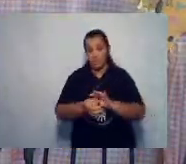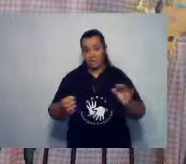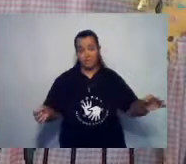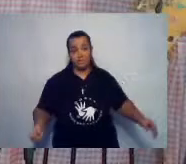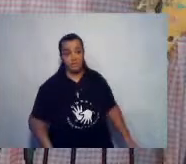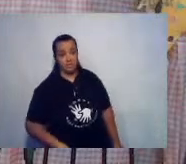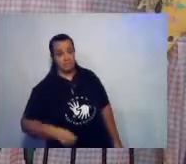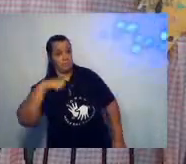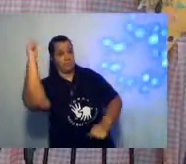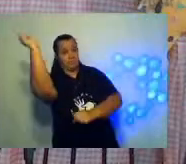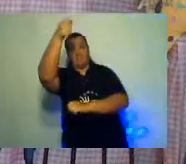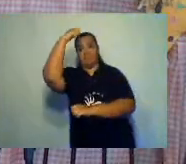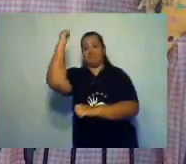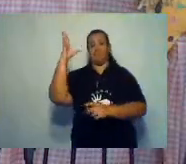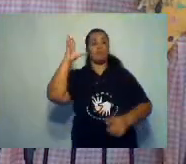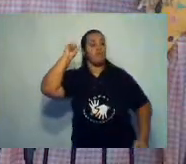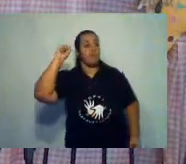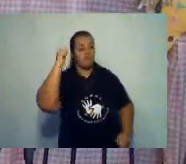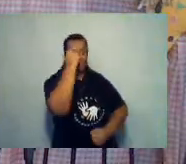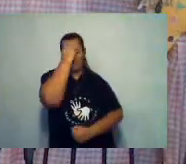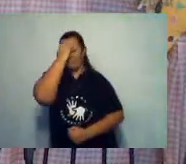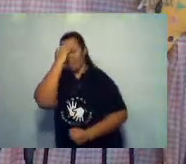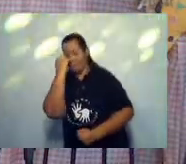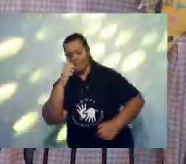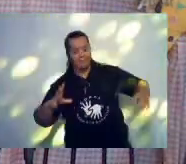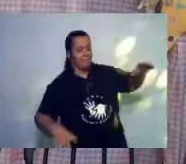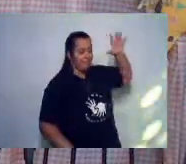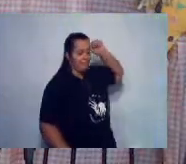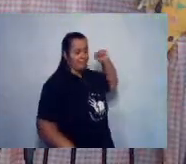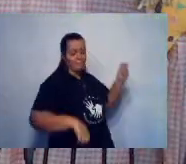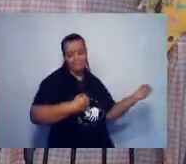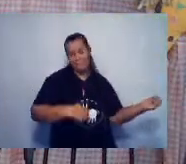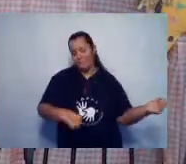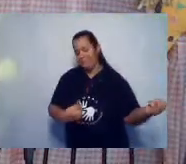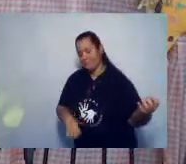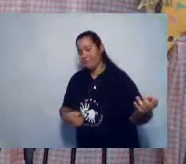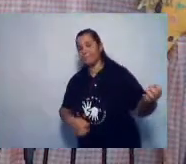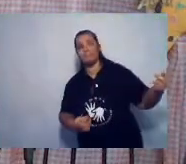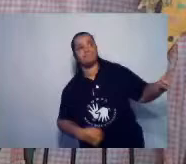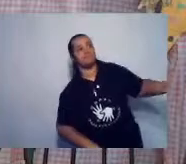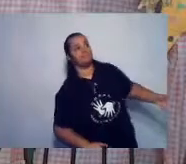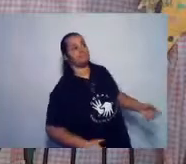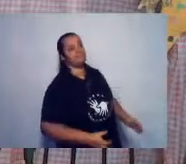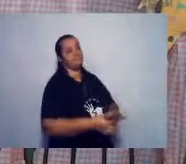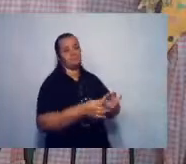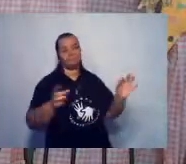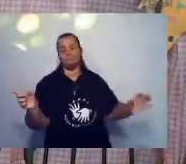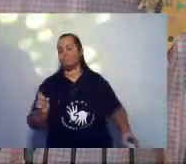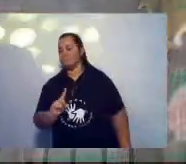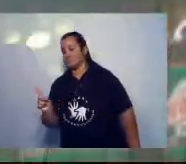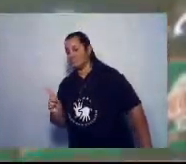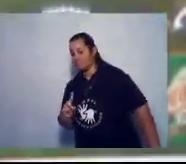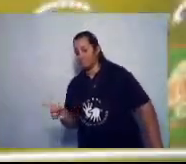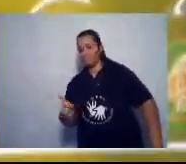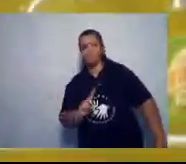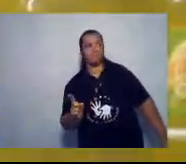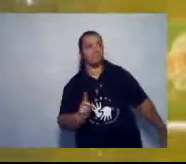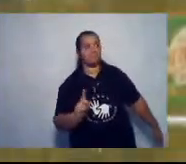deixa de ser vaqueiro. Ouvi forró e ouvi modão. Não deixo, não, não deixo,